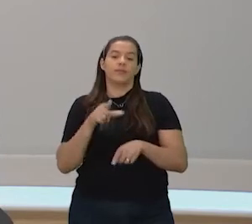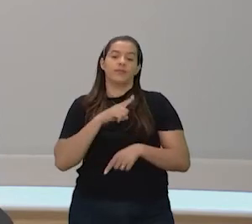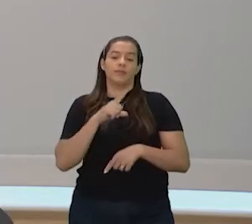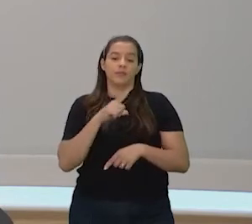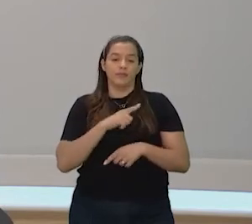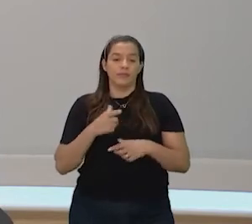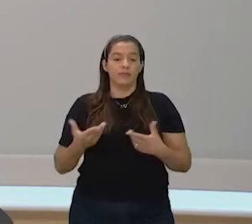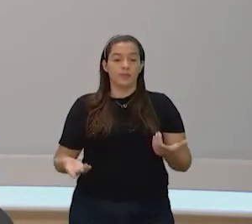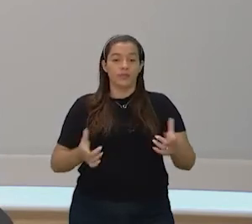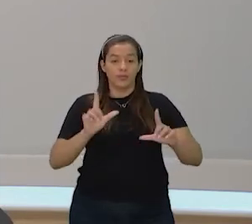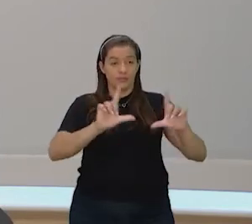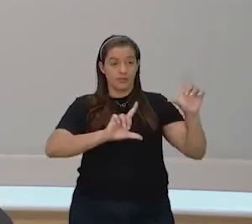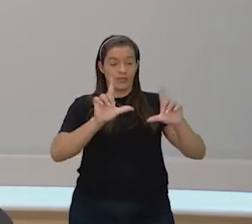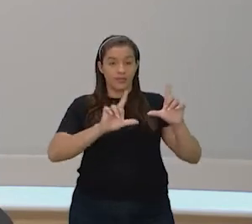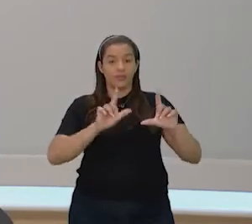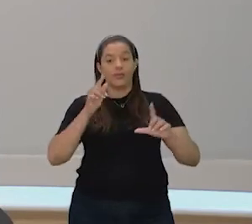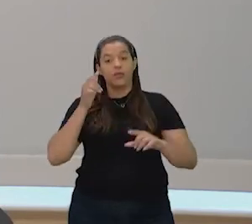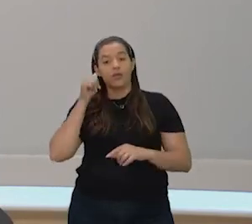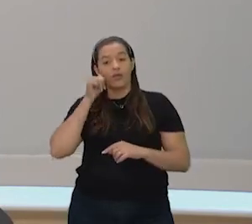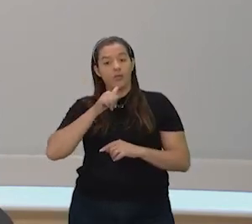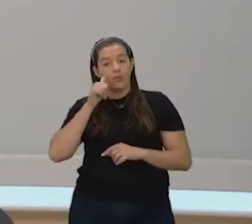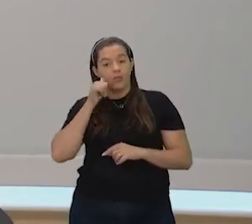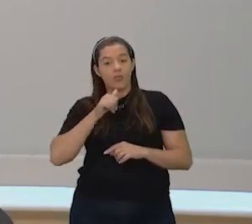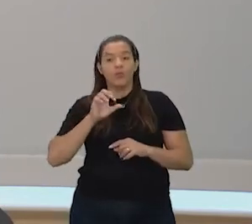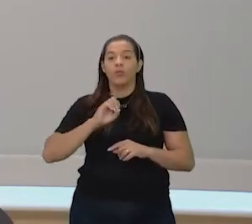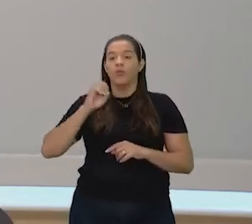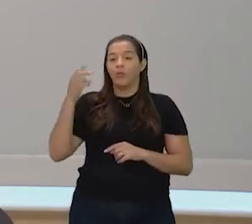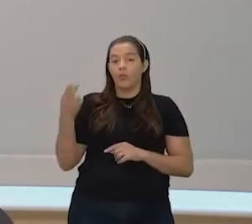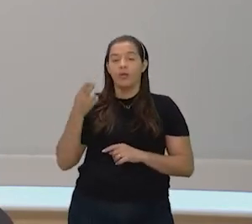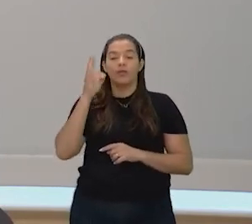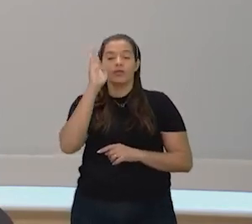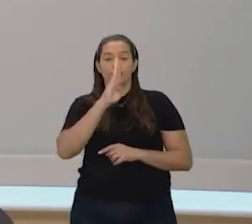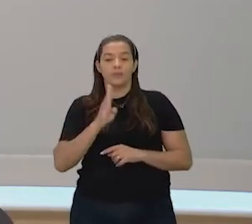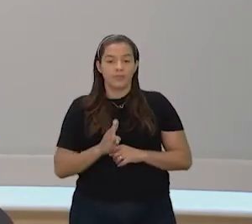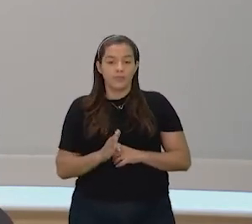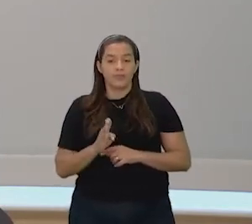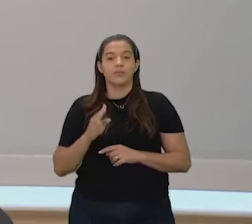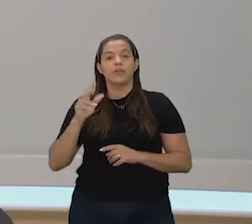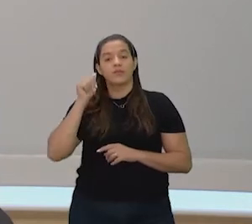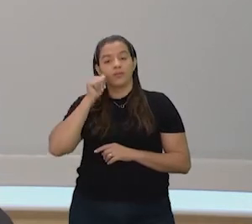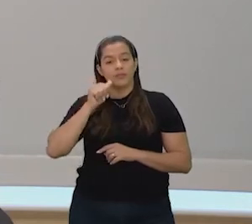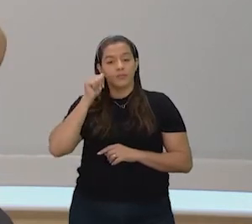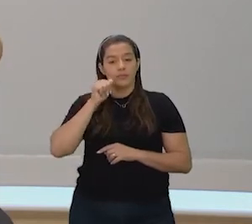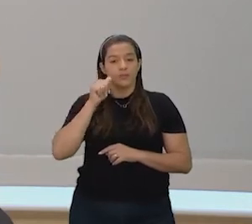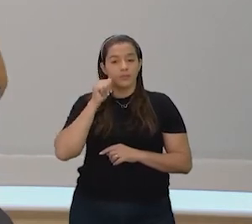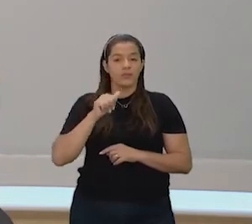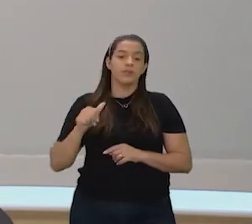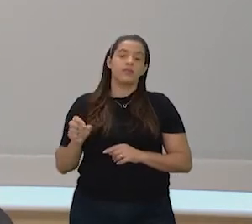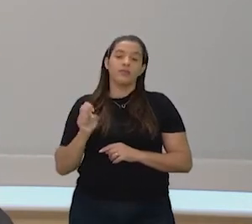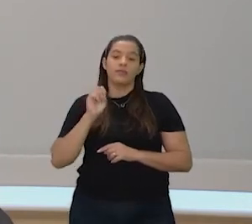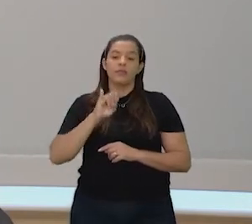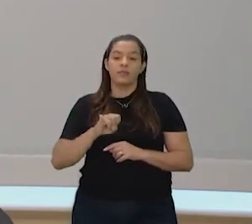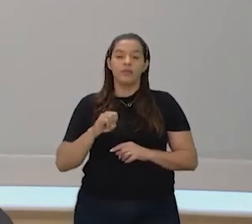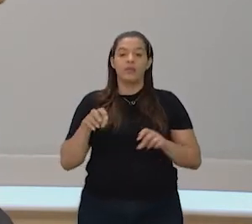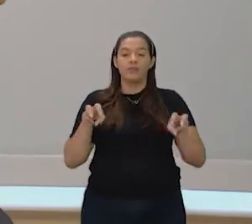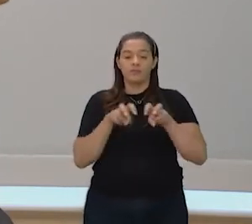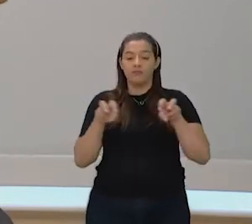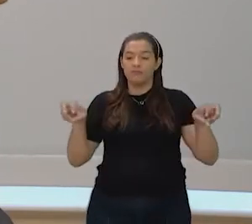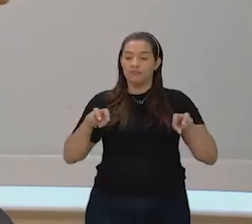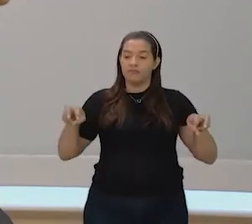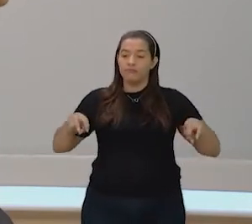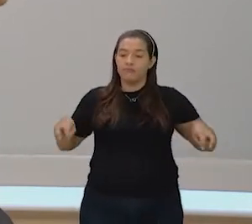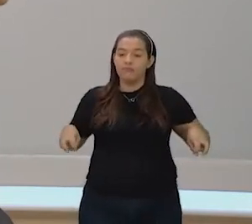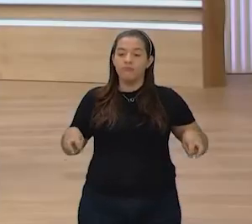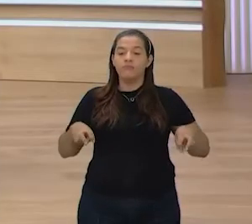passa um jogo feminino, é sempre ou da seleção, né, das mulheres, e se você olhar a arquibancada, tem poucas